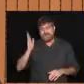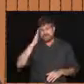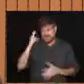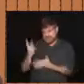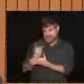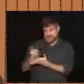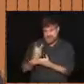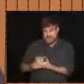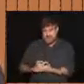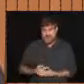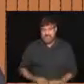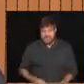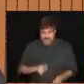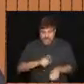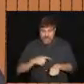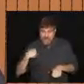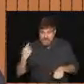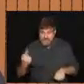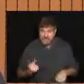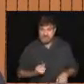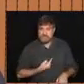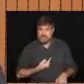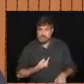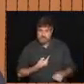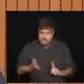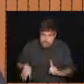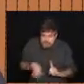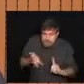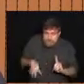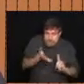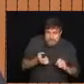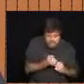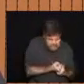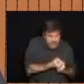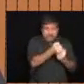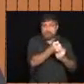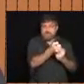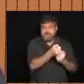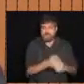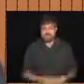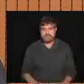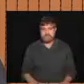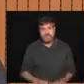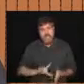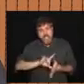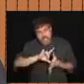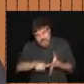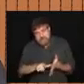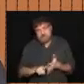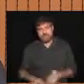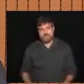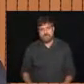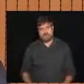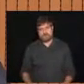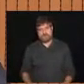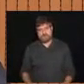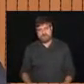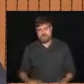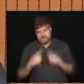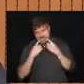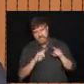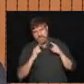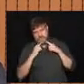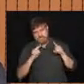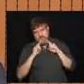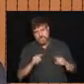o momento de apontar as coisas, o apoio que se necessita, para depois se